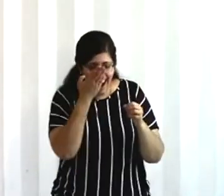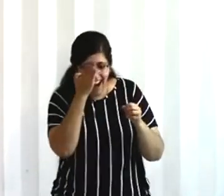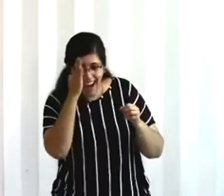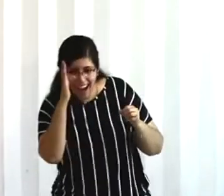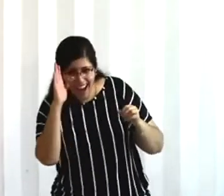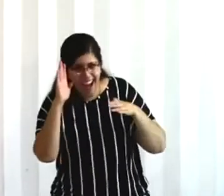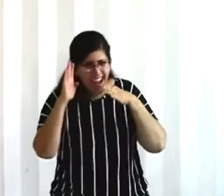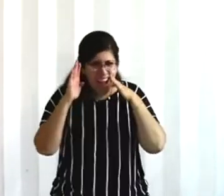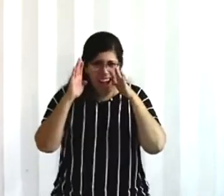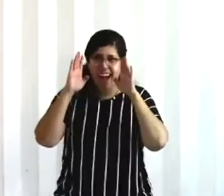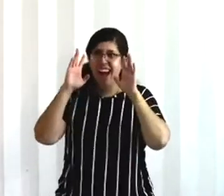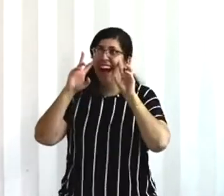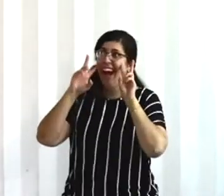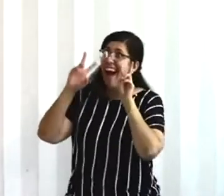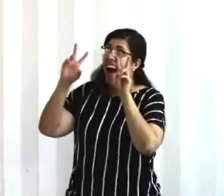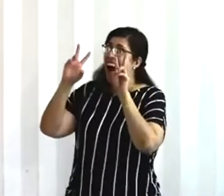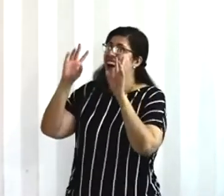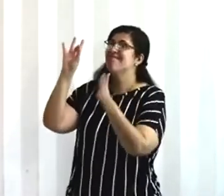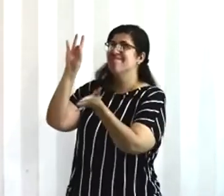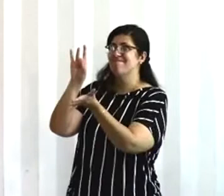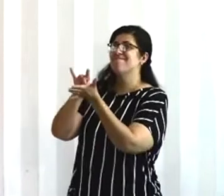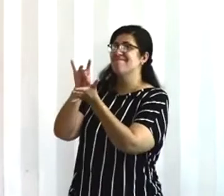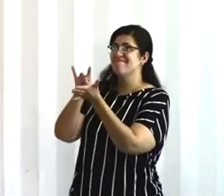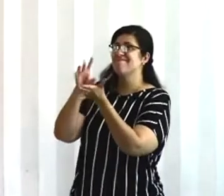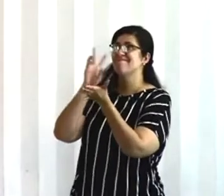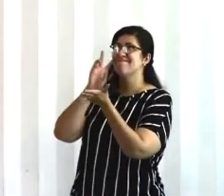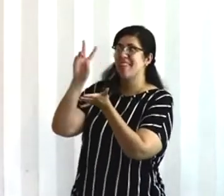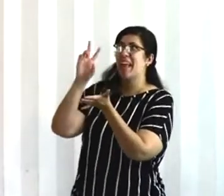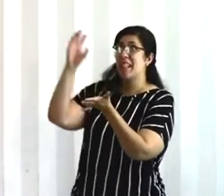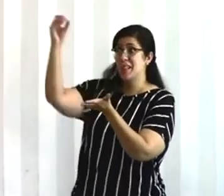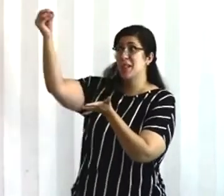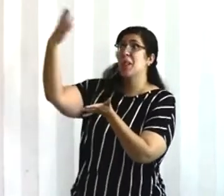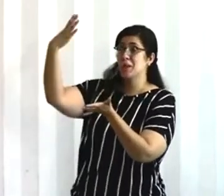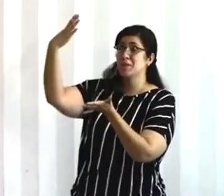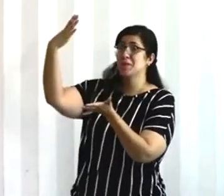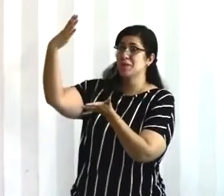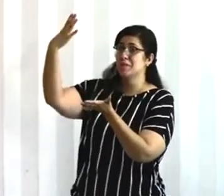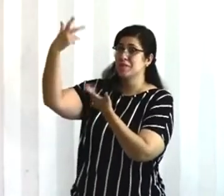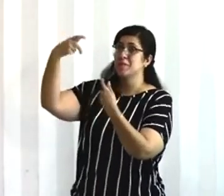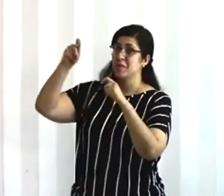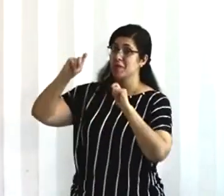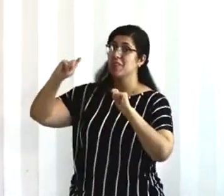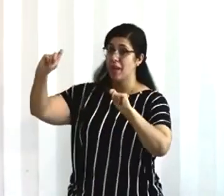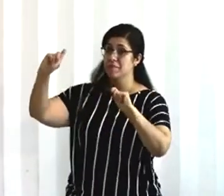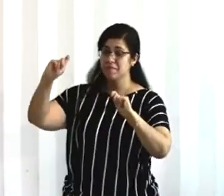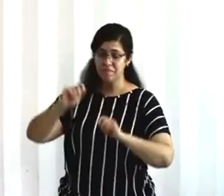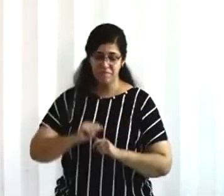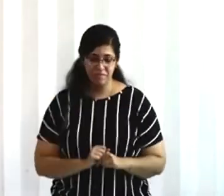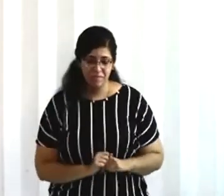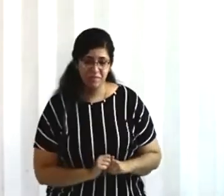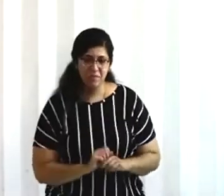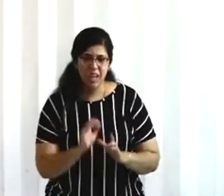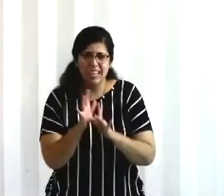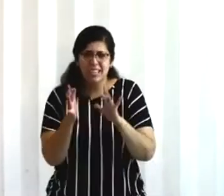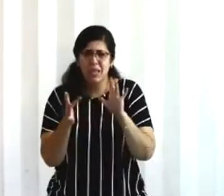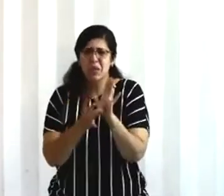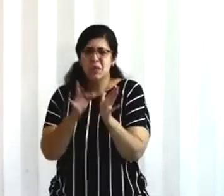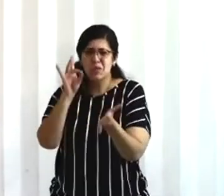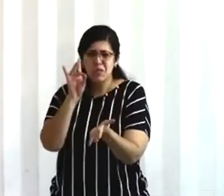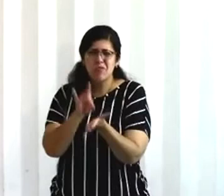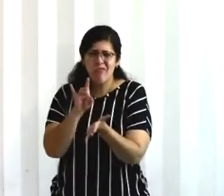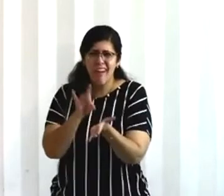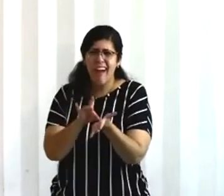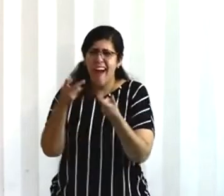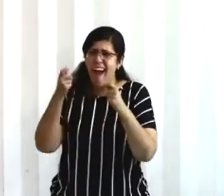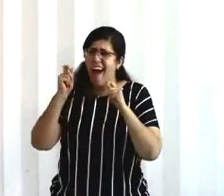porque Cristo é que nos traz essa luz. É Cristo que de fato desvenda